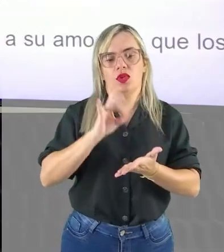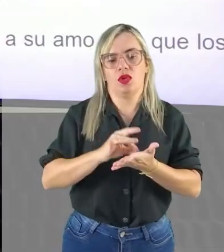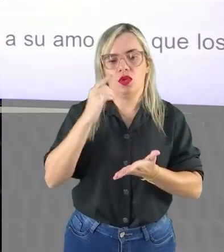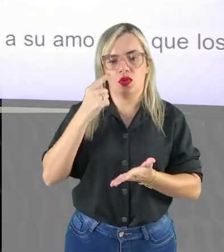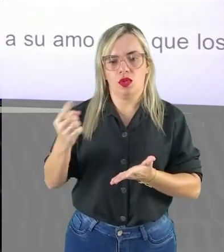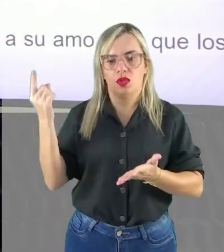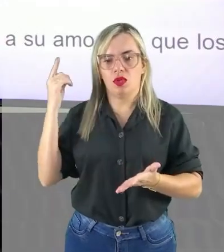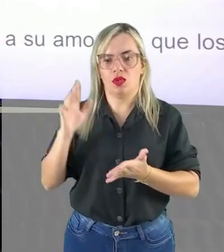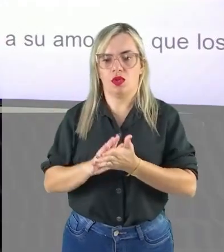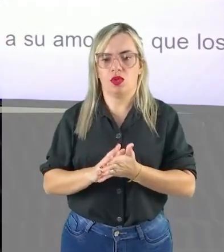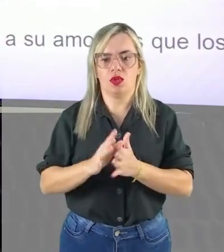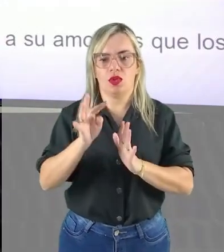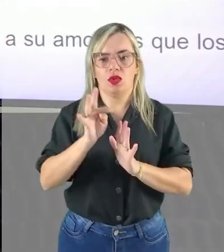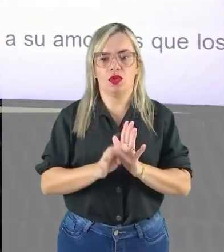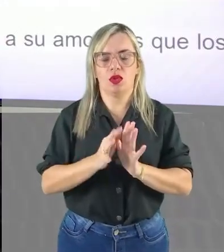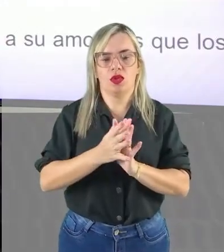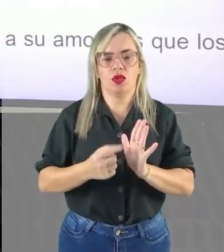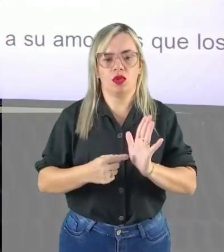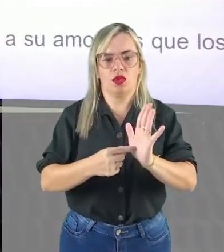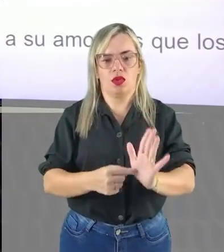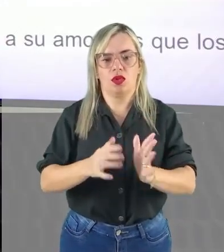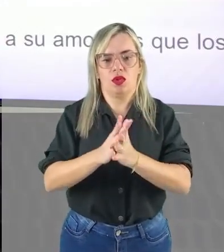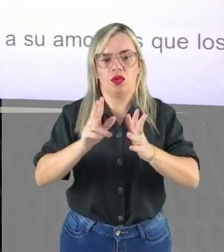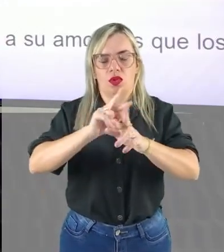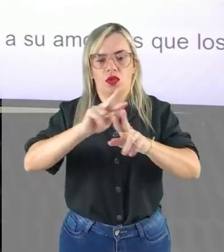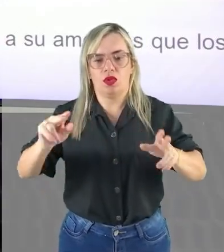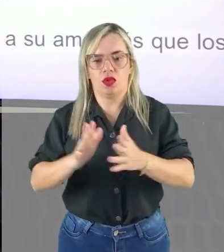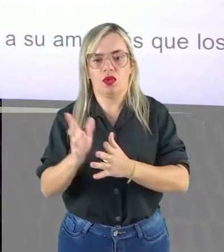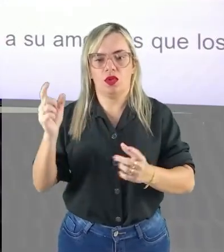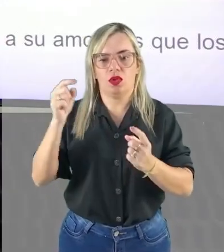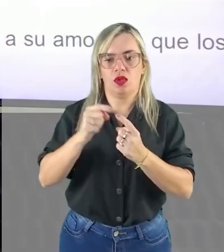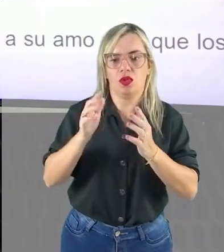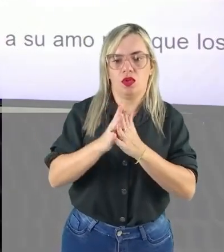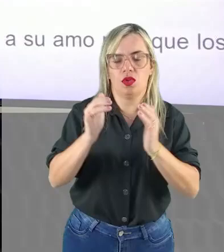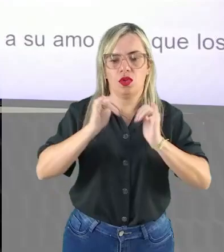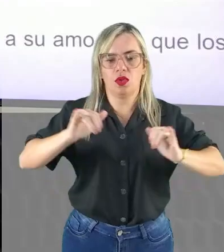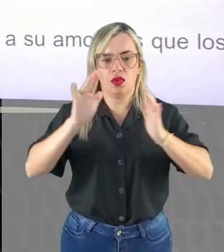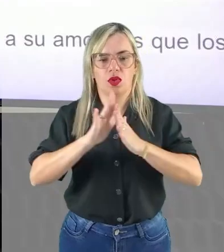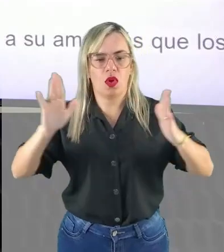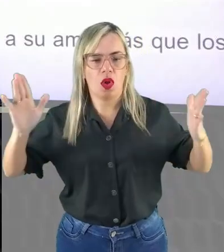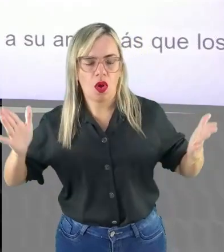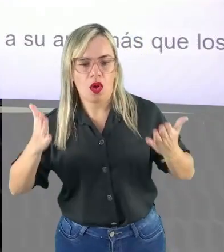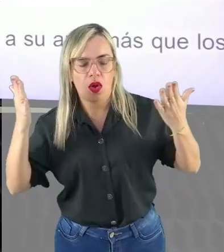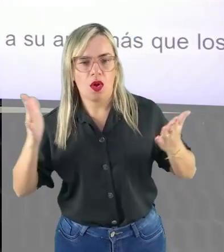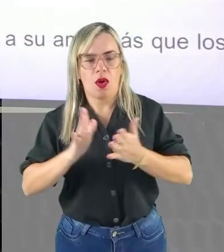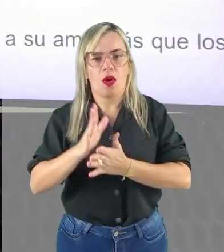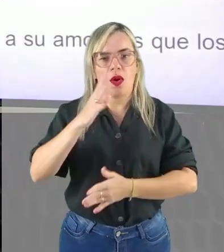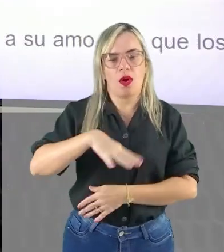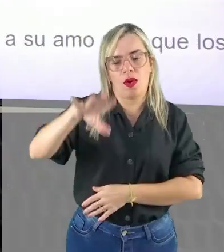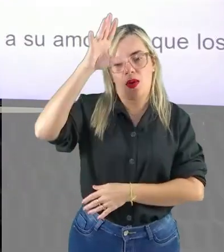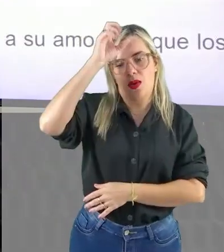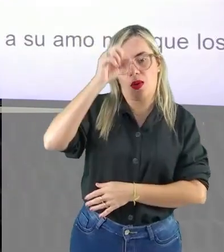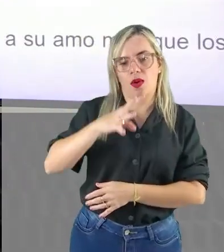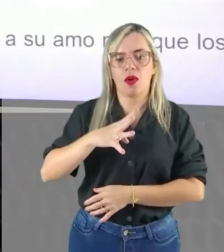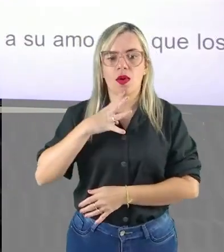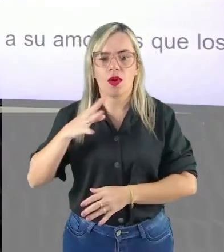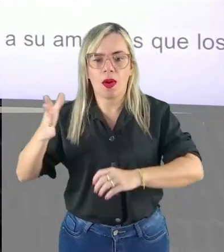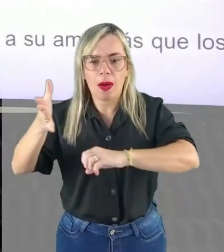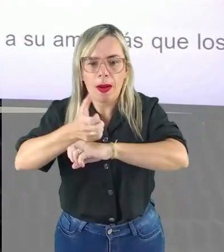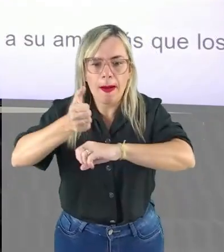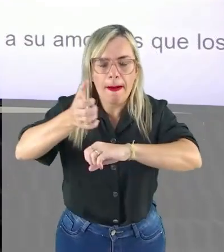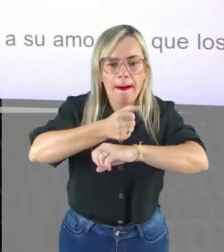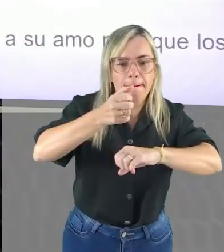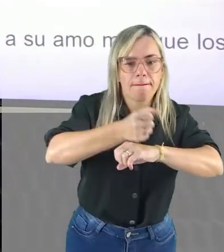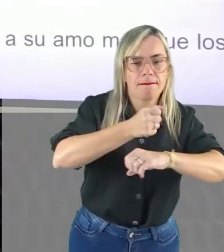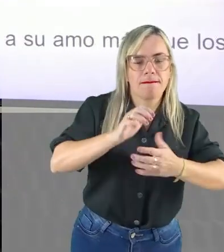texto apresenta diversas intenções, tais como informar, entreter, dar conhecimentos, né, persuadir,